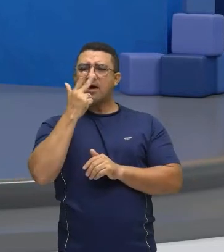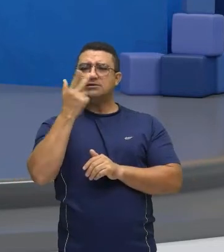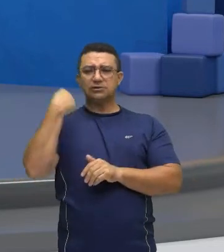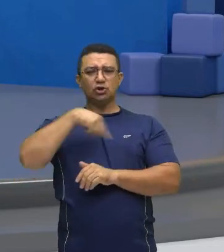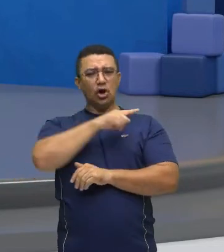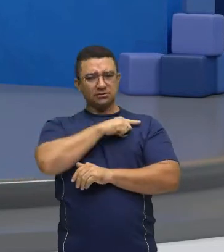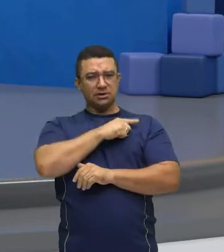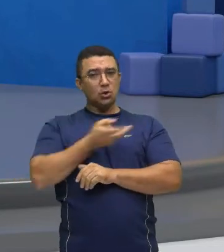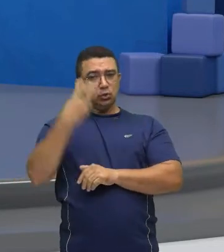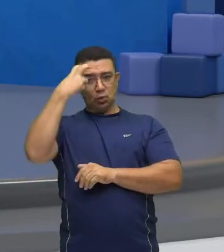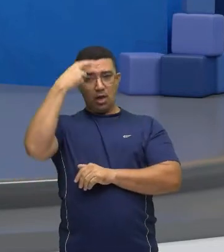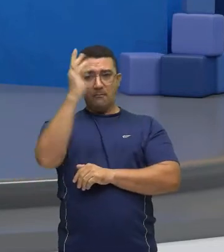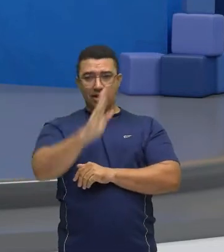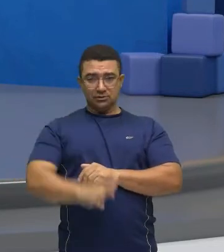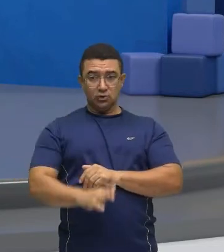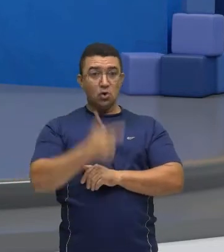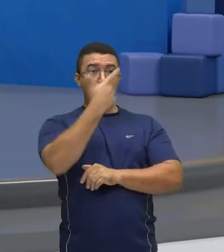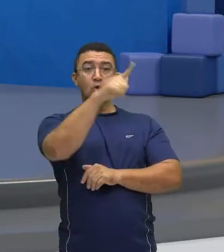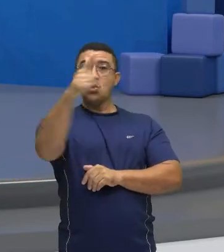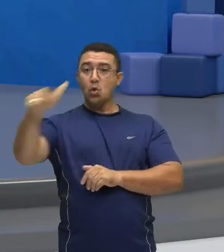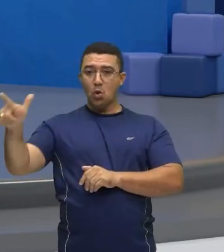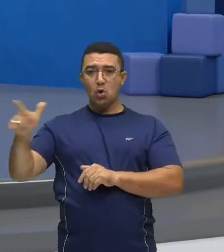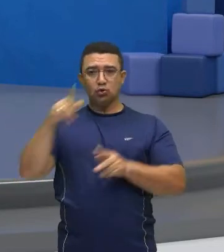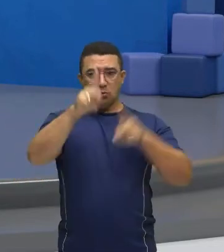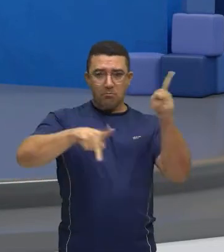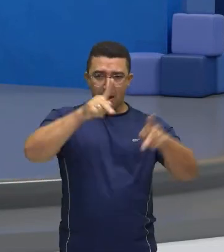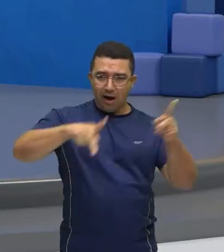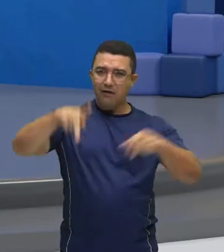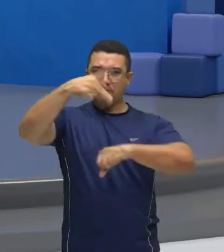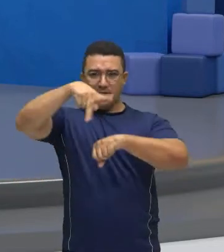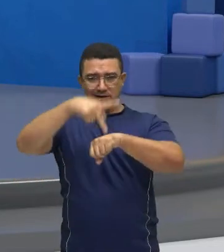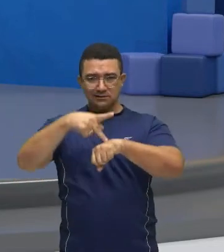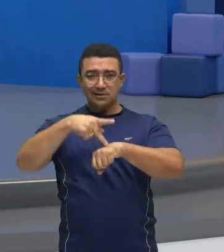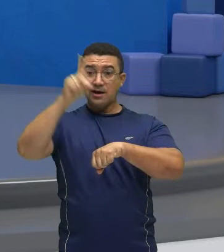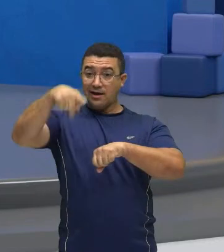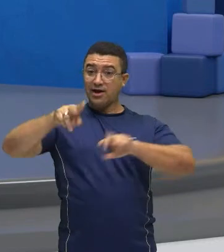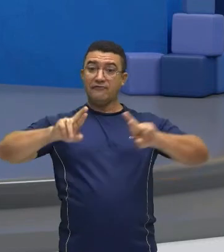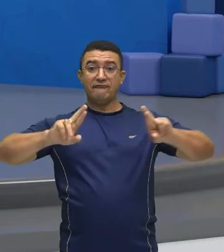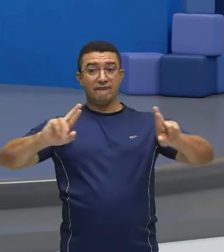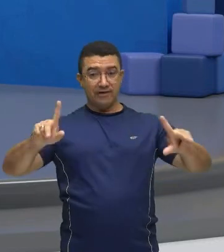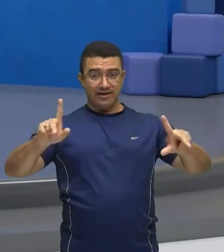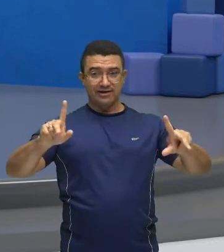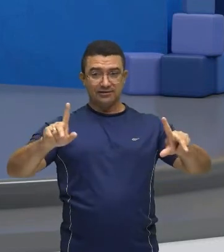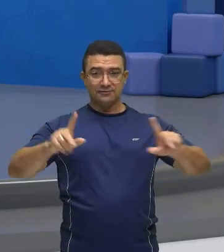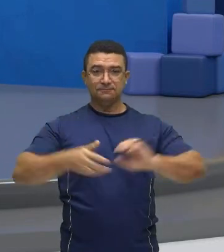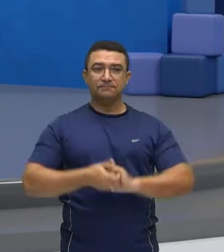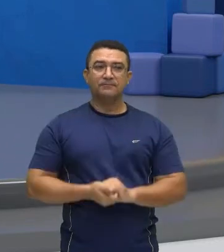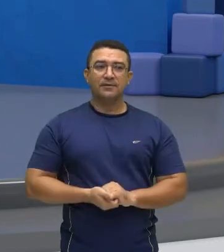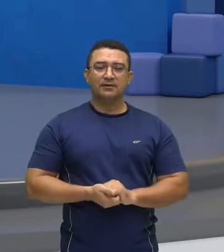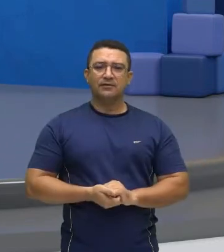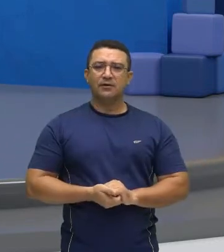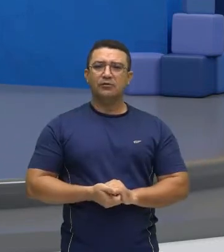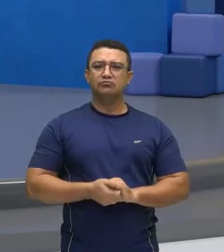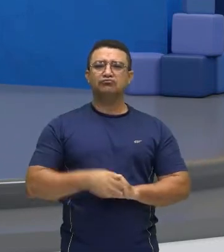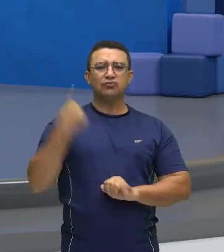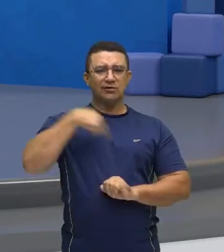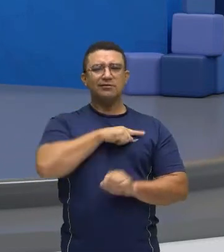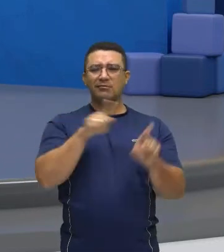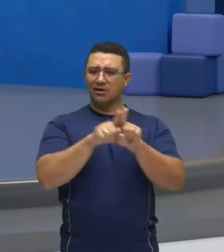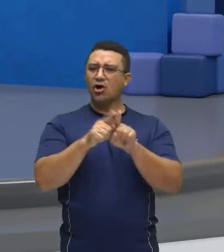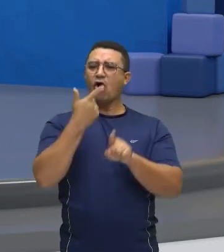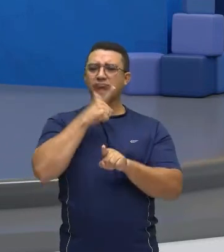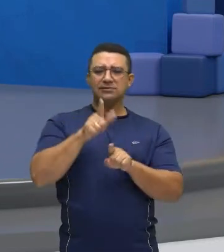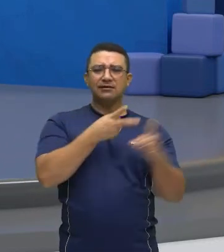algo comum, para outro, né, para outros povos e tudo mais, pode ser algo completamente diferente. E a gente consegue perceber também